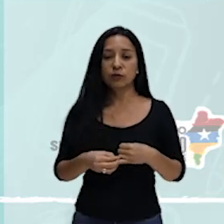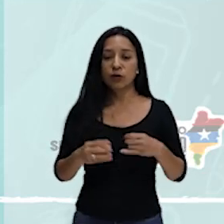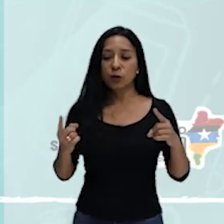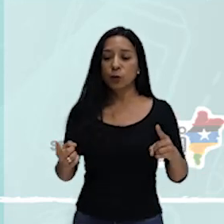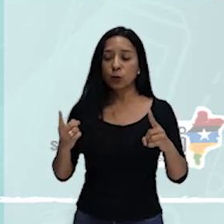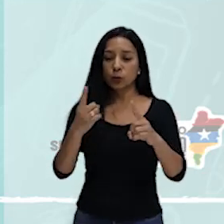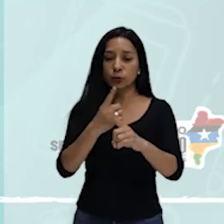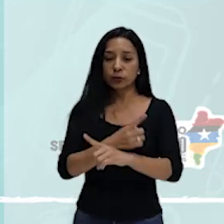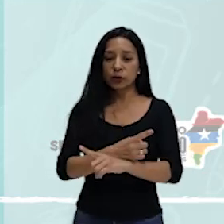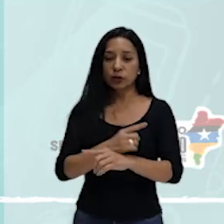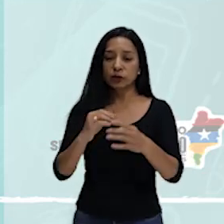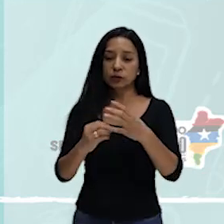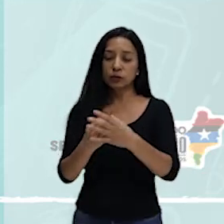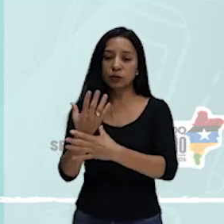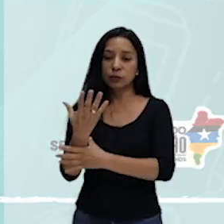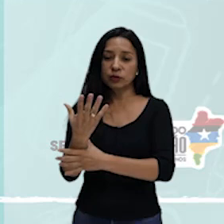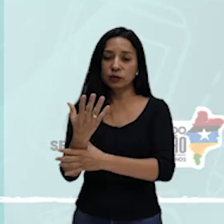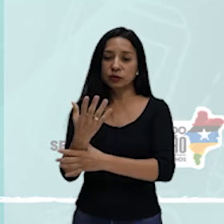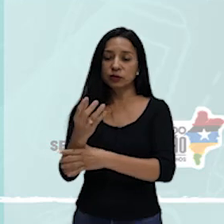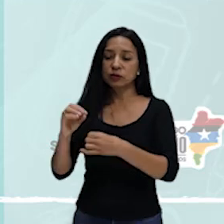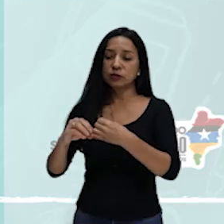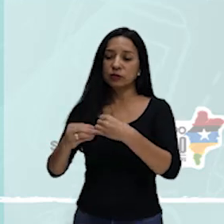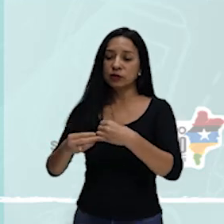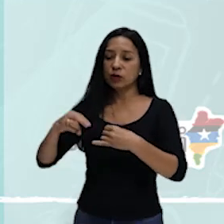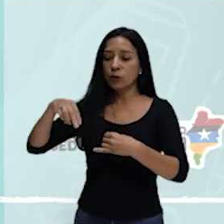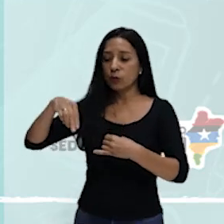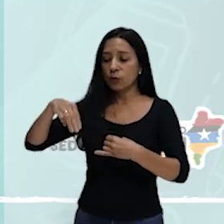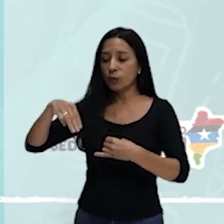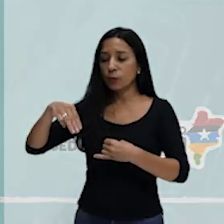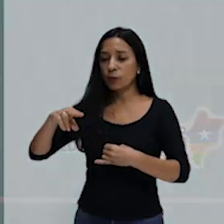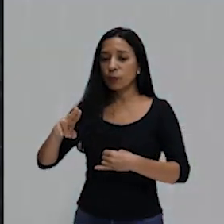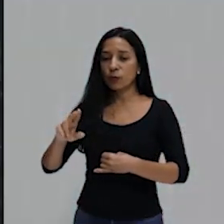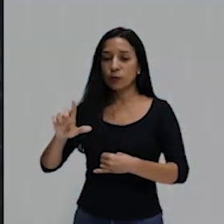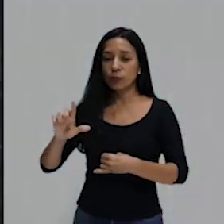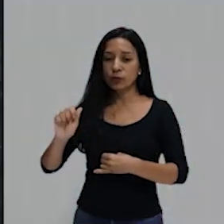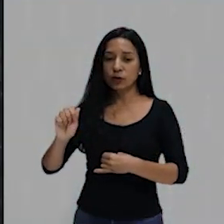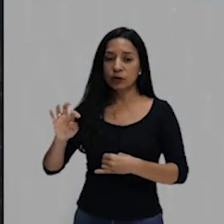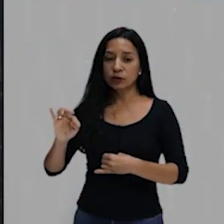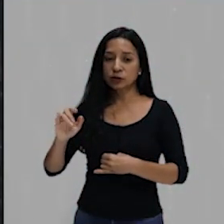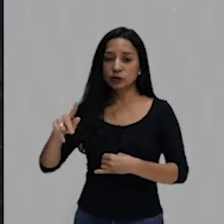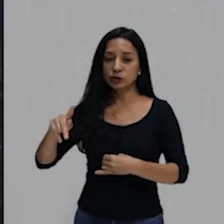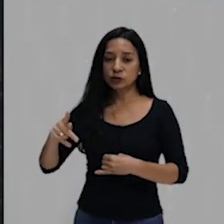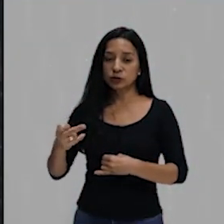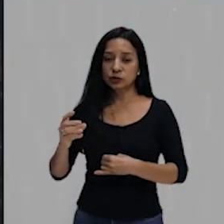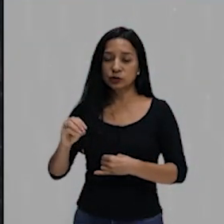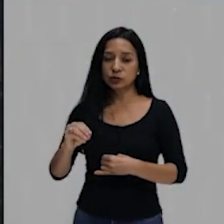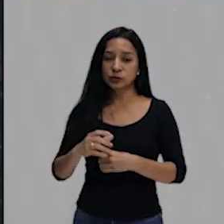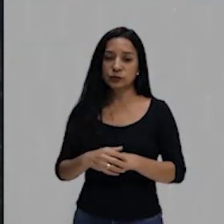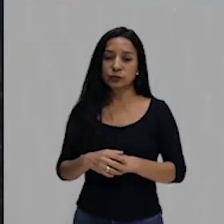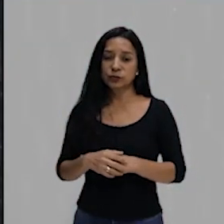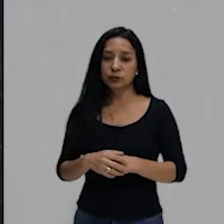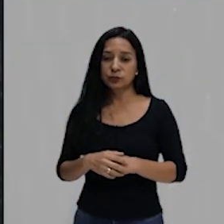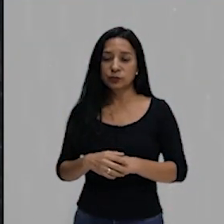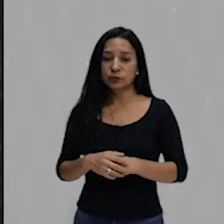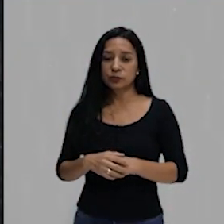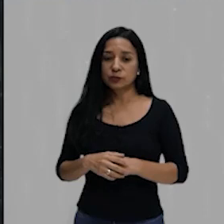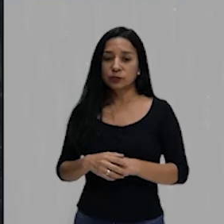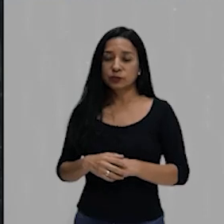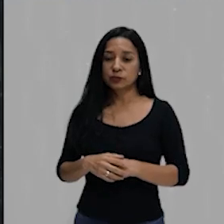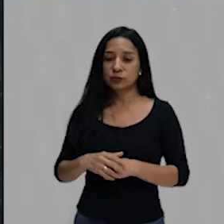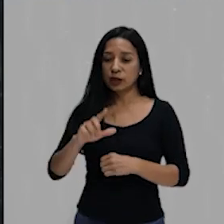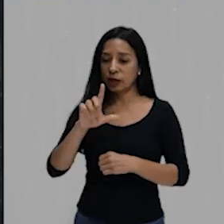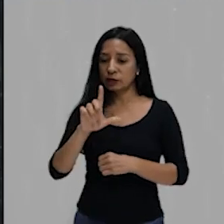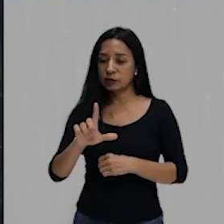cruzadas com plantas que produzem feijão mulatinho, olha aqui, o feijão carioca, se ela for homozigoto dominante, né,